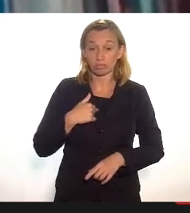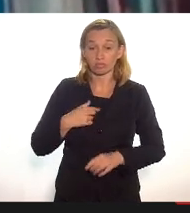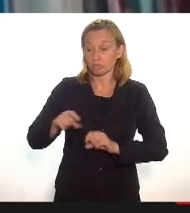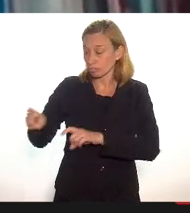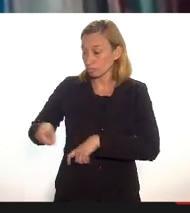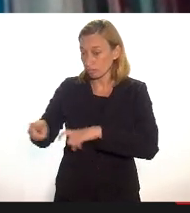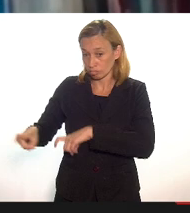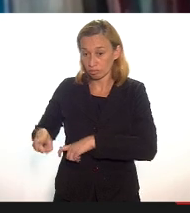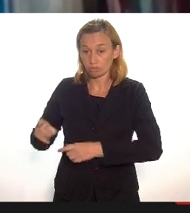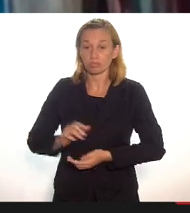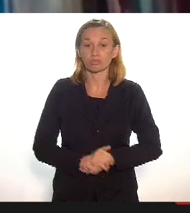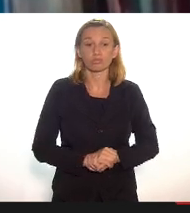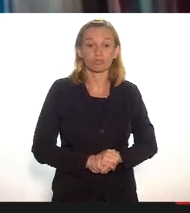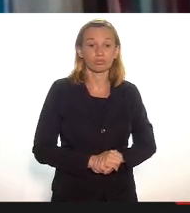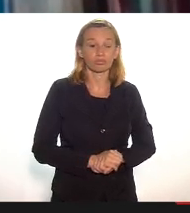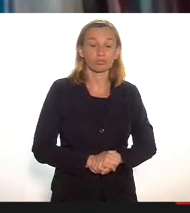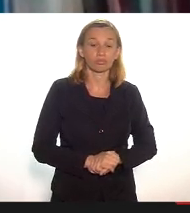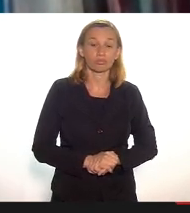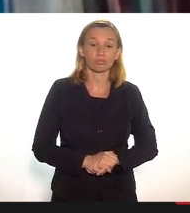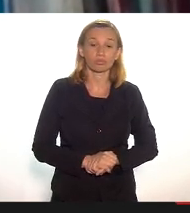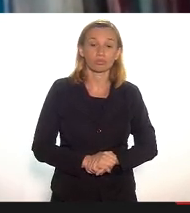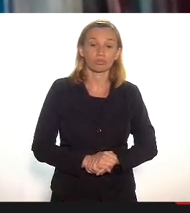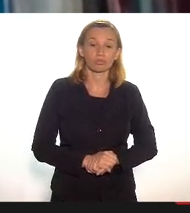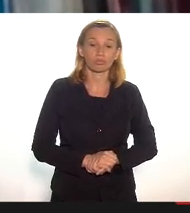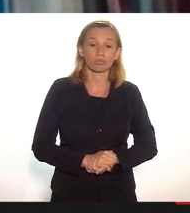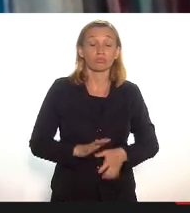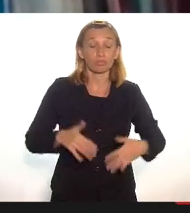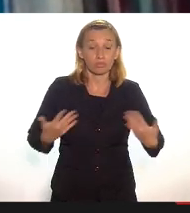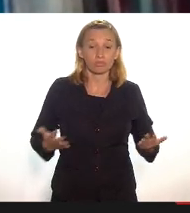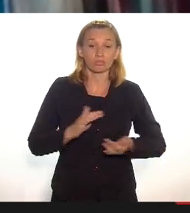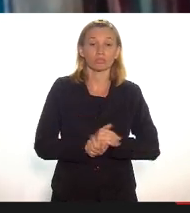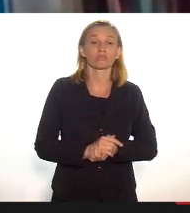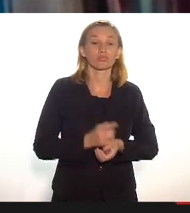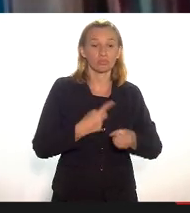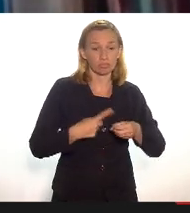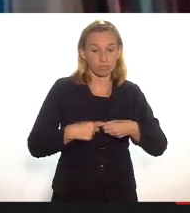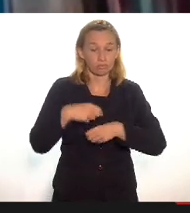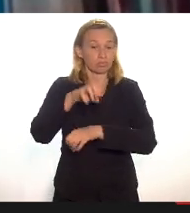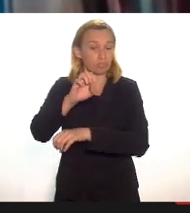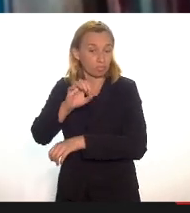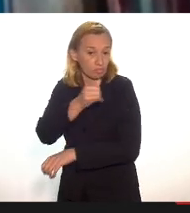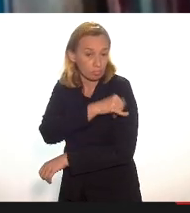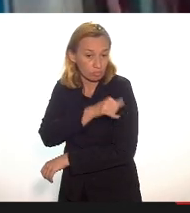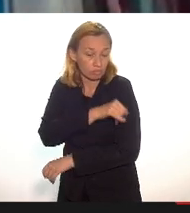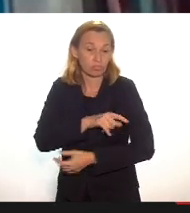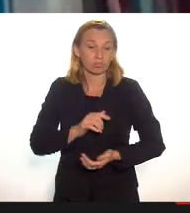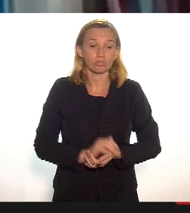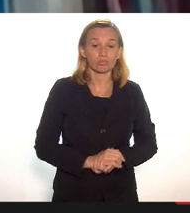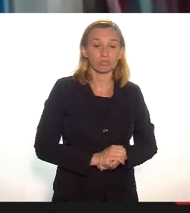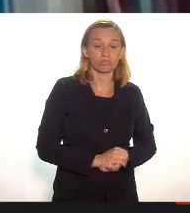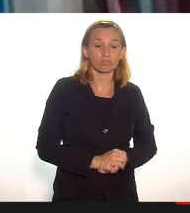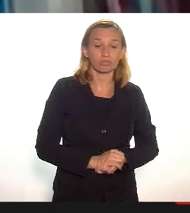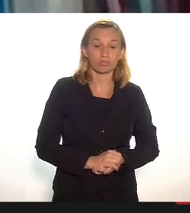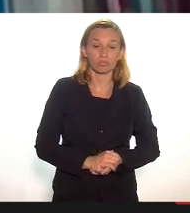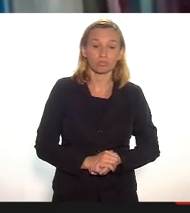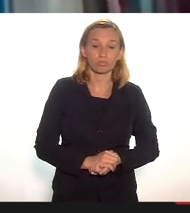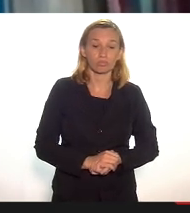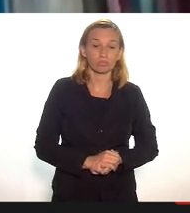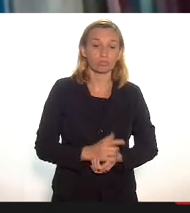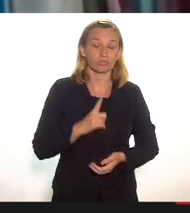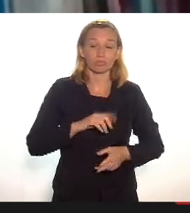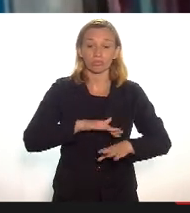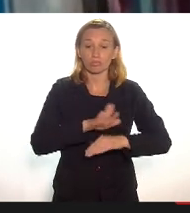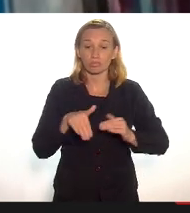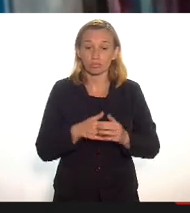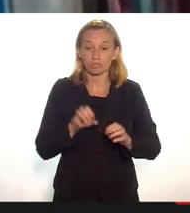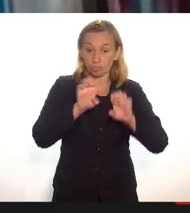sou aqui de Teresópolis. Então, tanto no município do Rio de Janeiro, quanto aqui, em que a gente tem toda essa